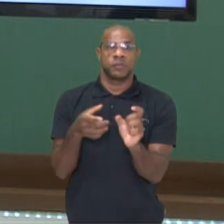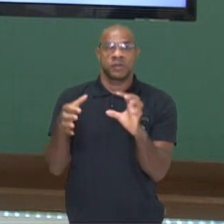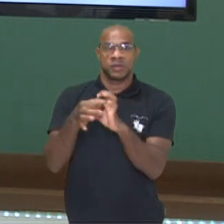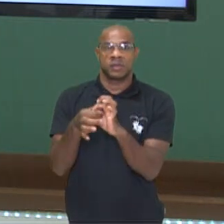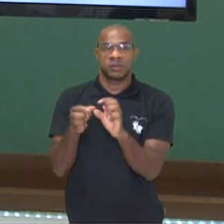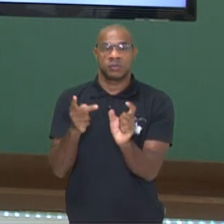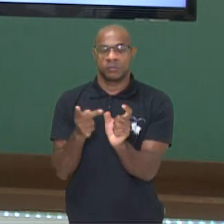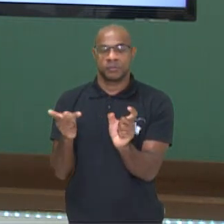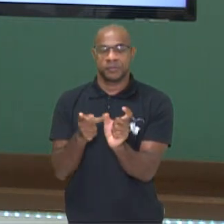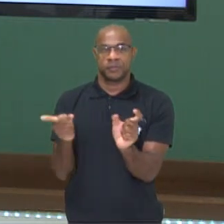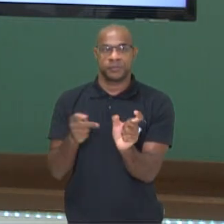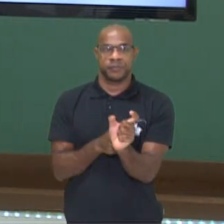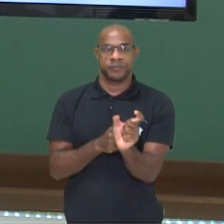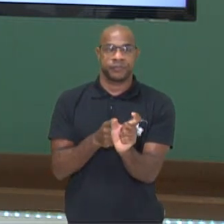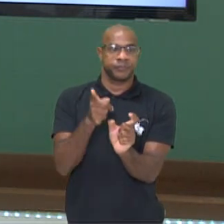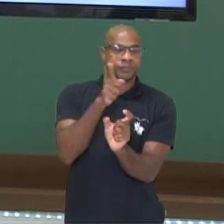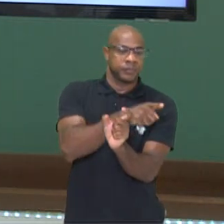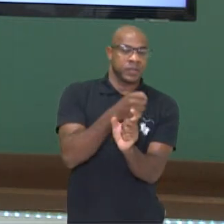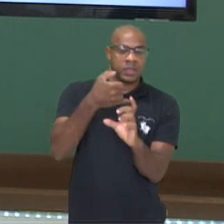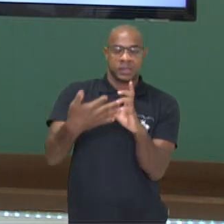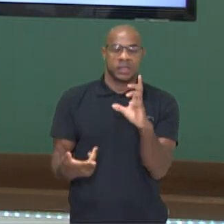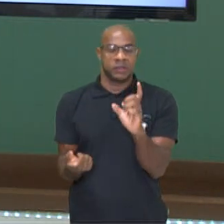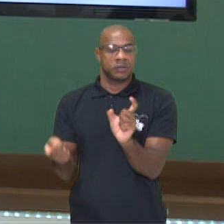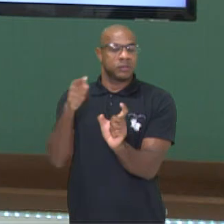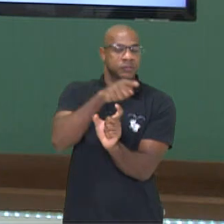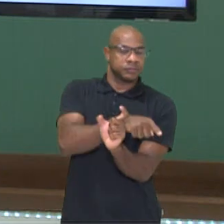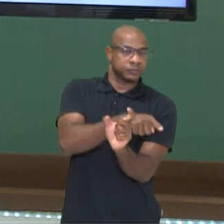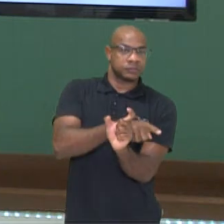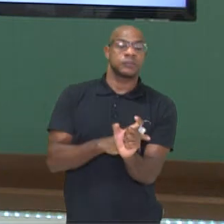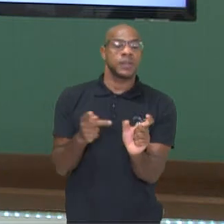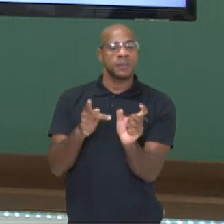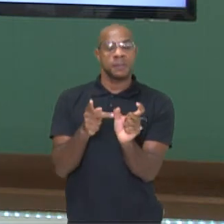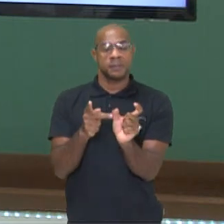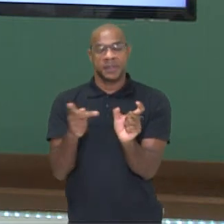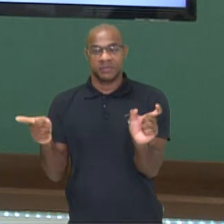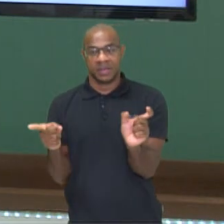em uma oração, nós temos predicativo do sujeito.